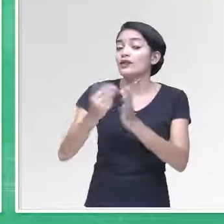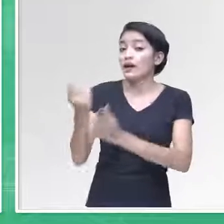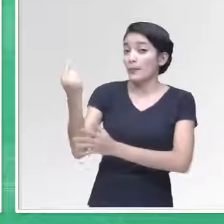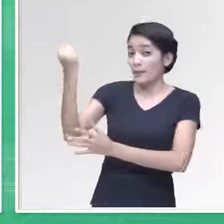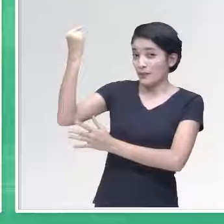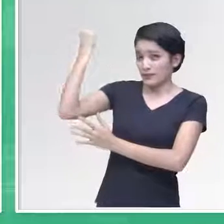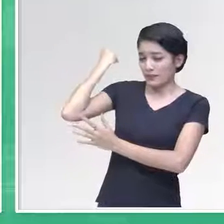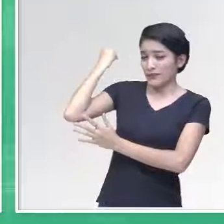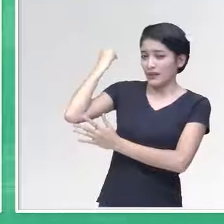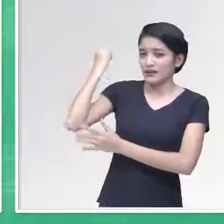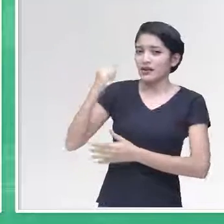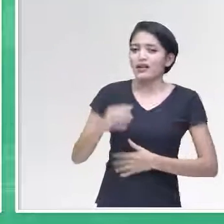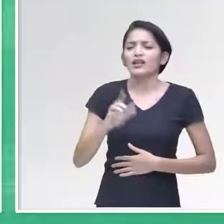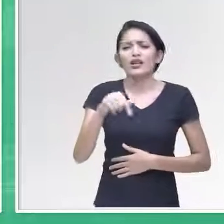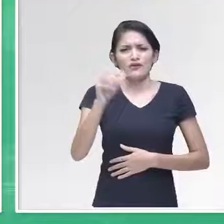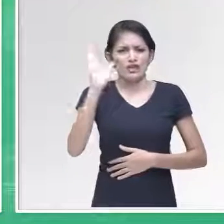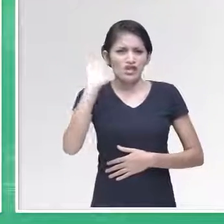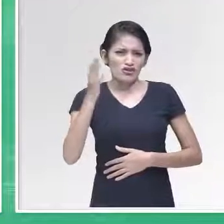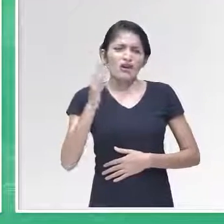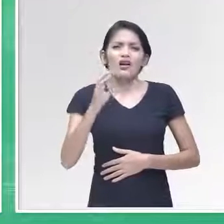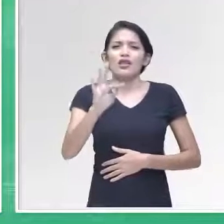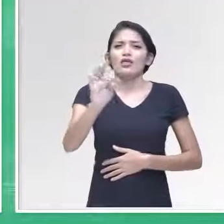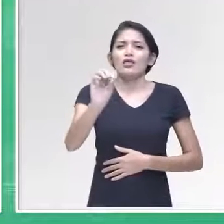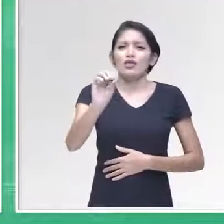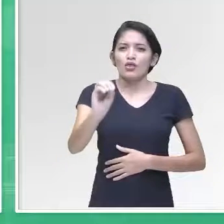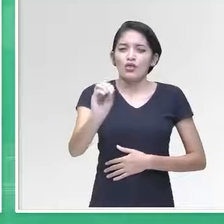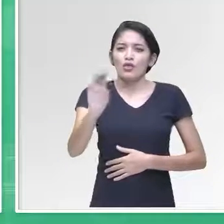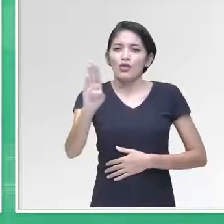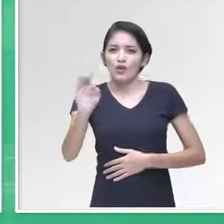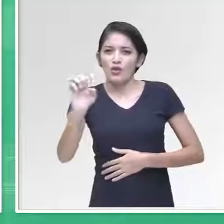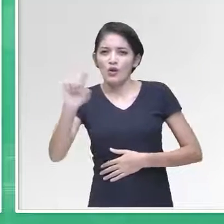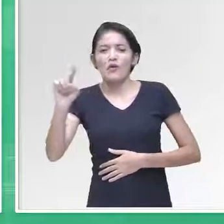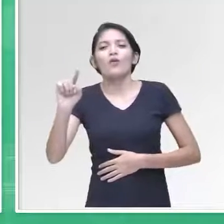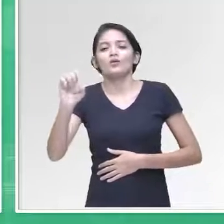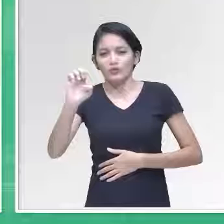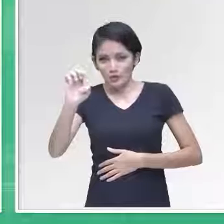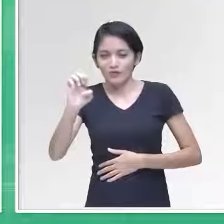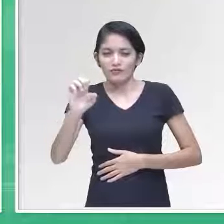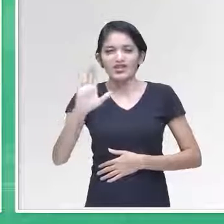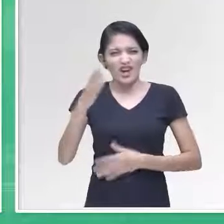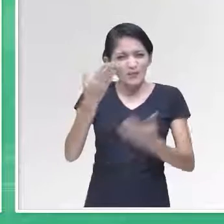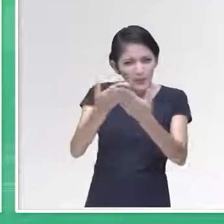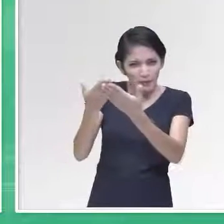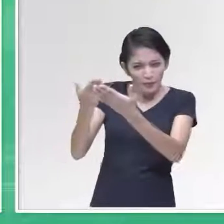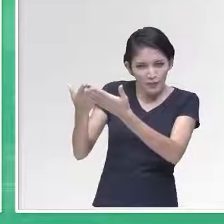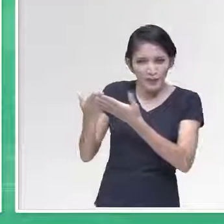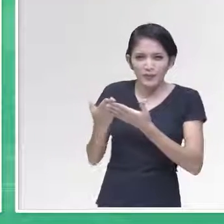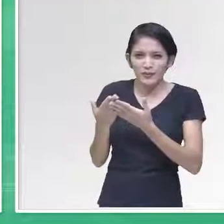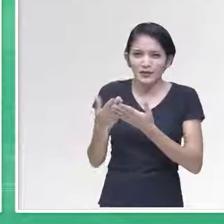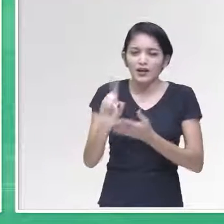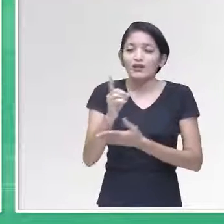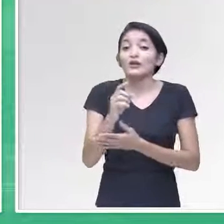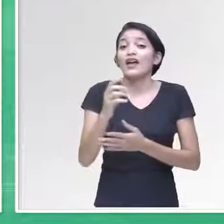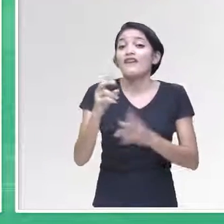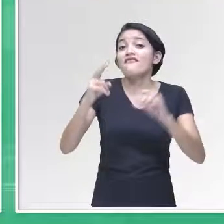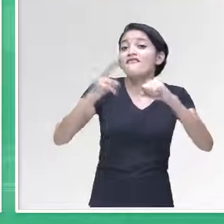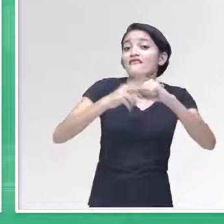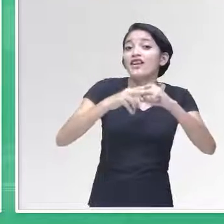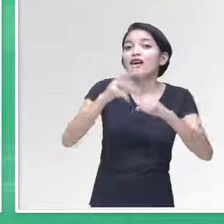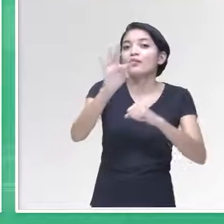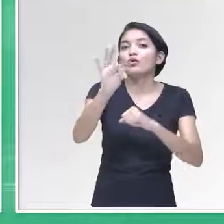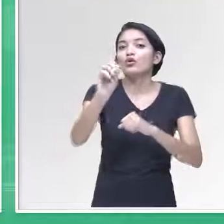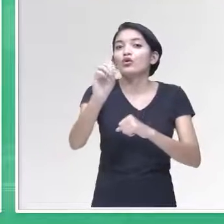to be. Aqueles que vocês ficam dizendo que estudaram a vida toda, né? Não é verbo to be, gente, papo, to